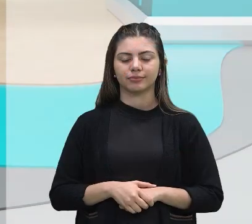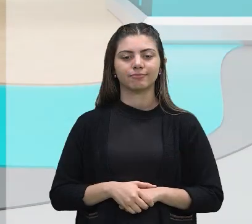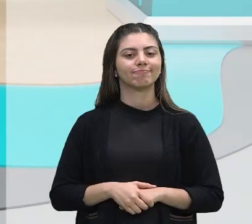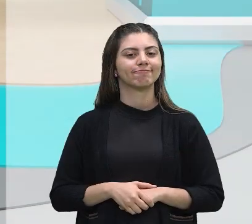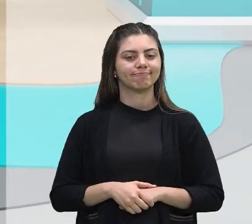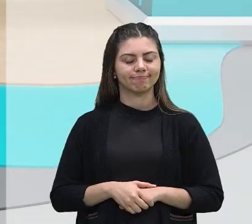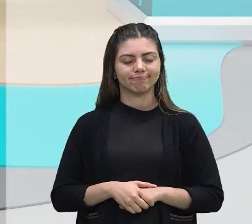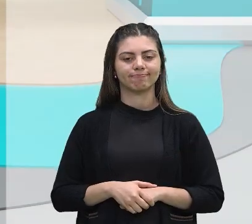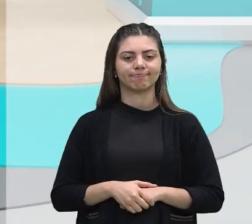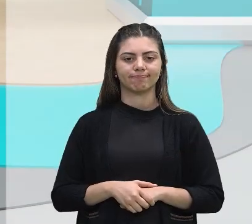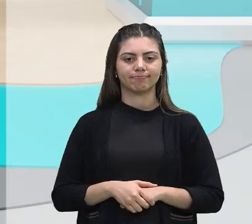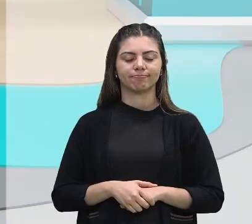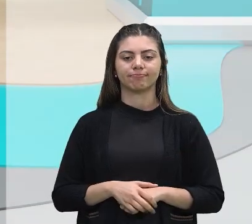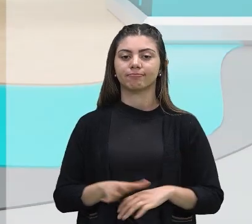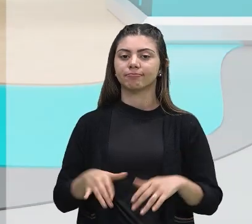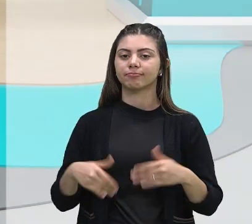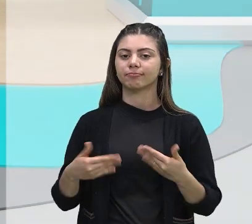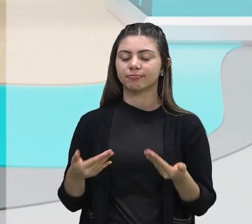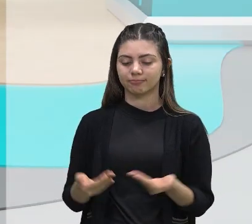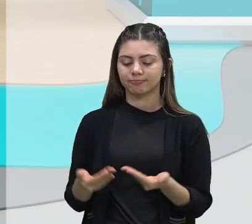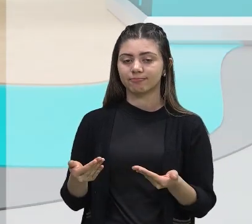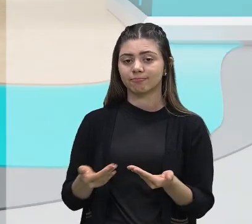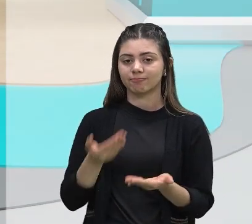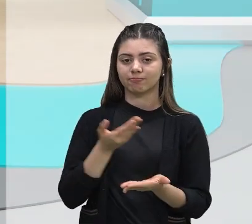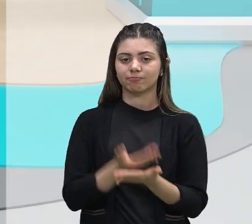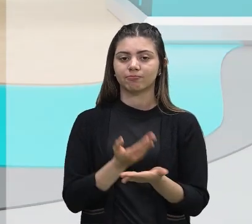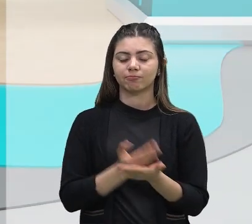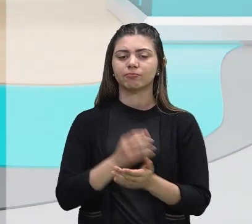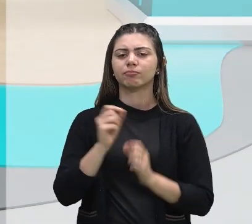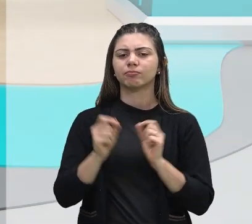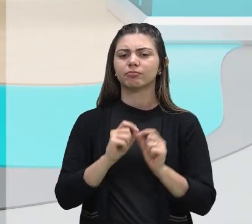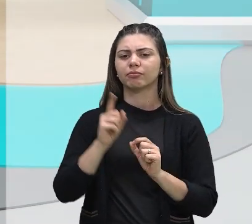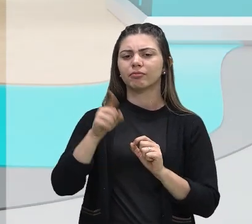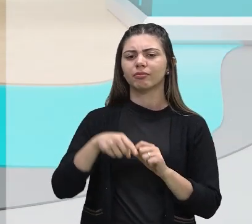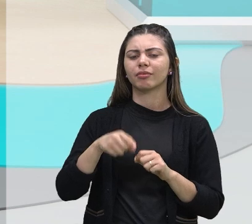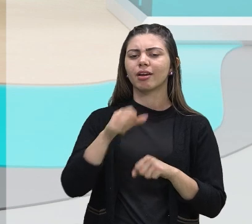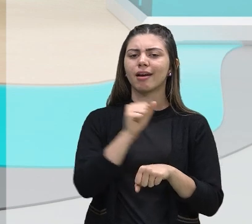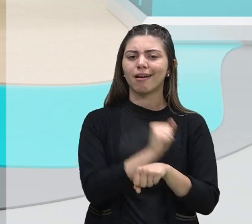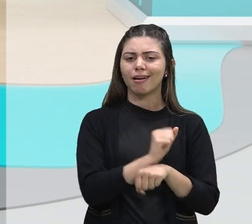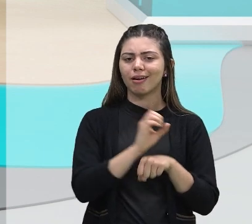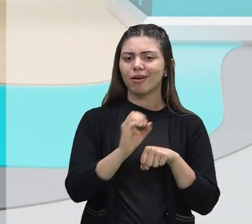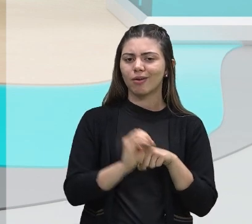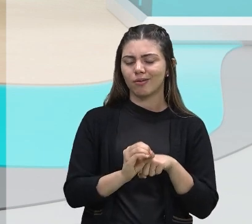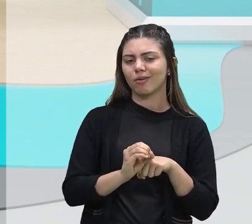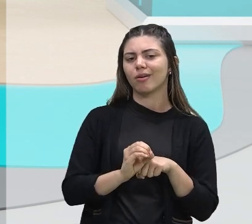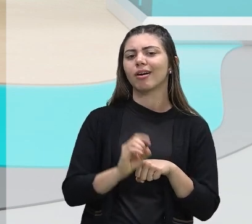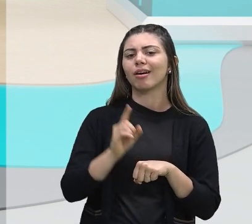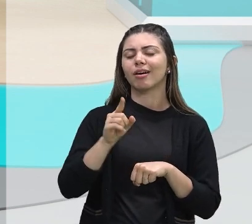Muito bem, então, seguindo a nossa aula sobre o artigo, que é a classe de palavra que vai